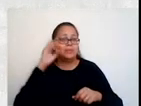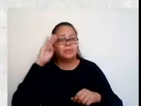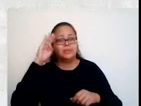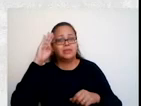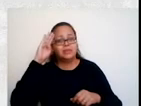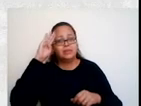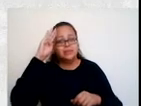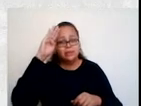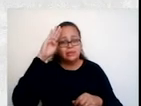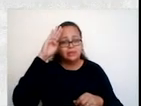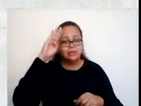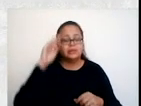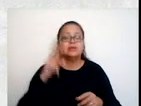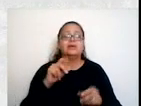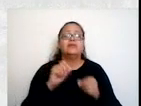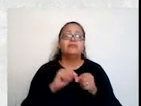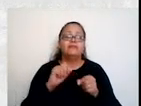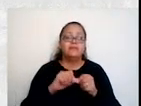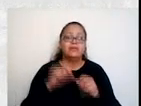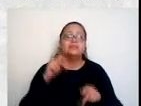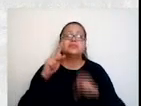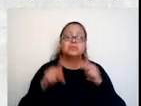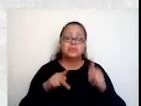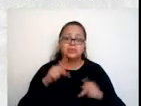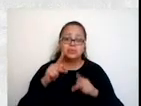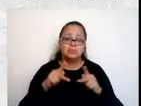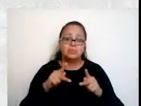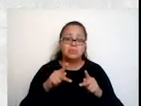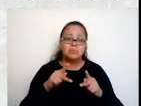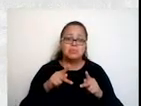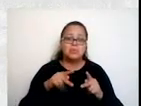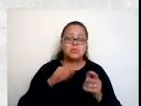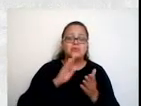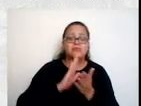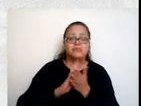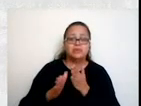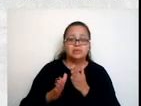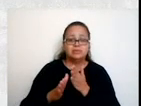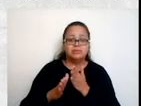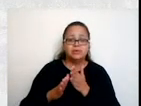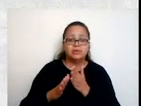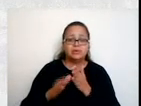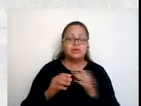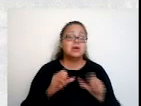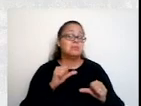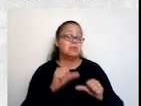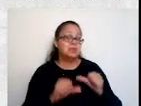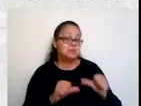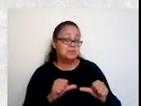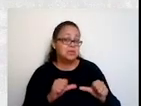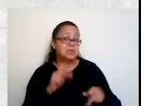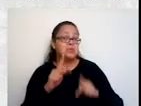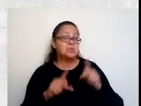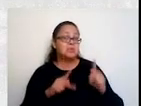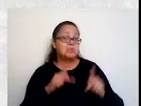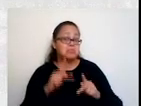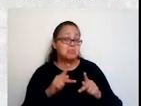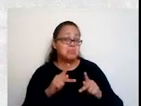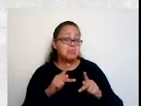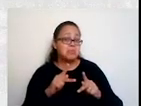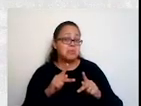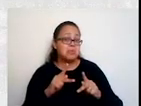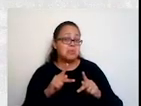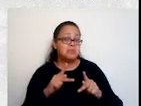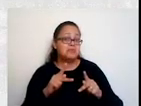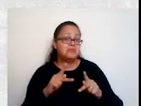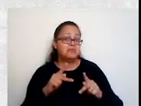atuando naquela região, fez com que os camponeses deixassem a região. Pelo contrário, os camponeses se rebelaram e